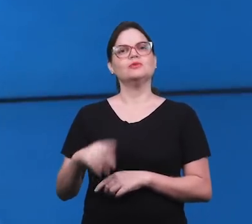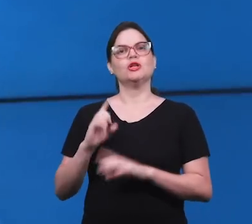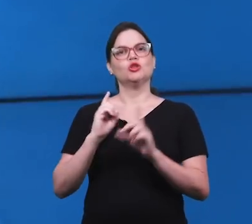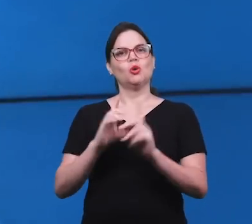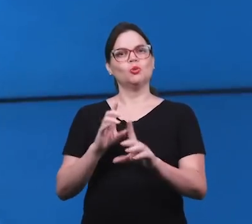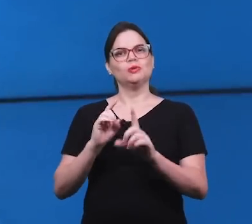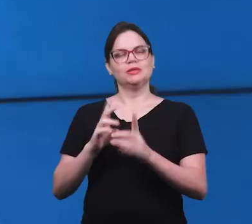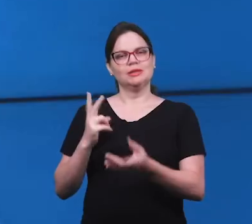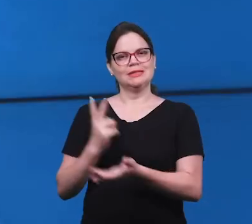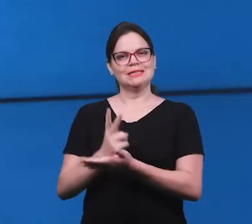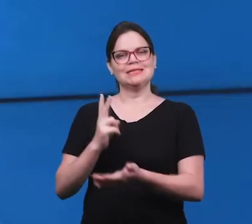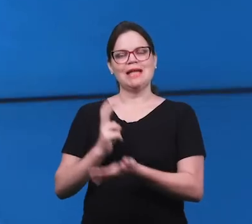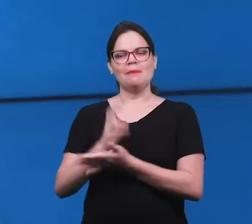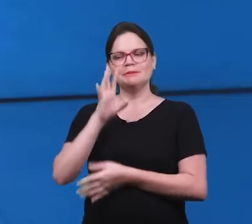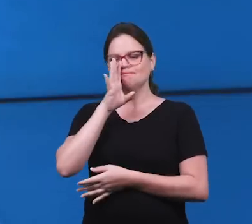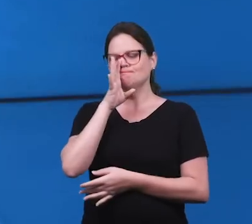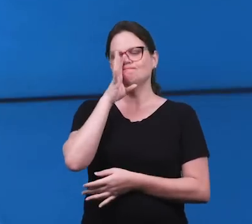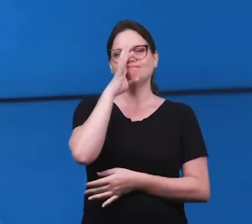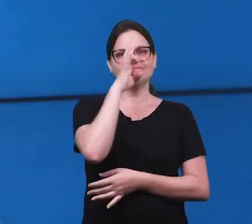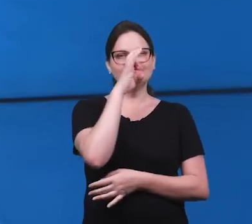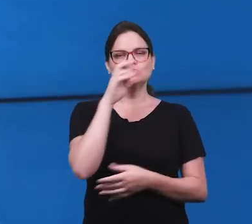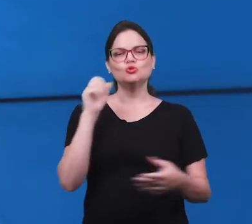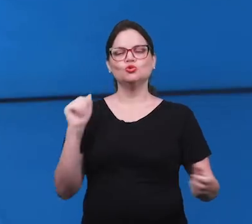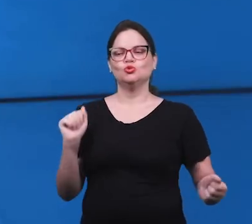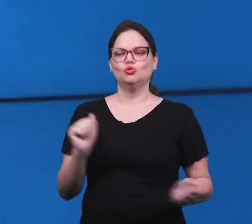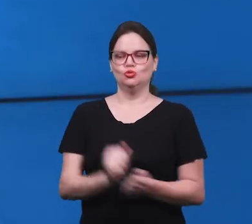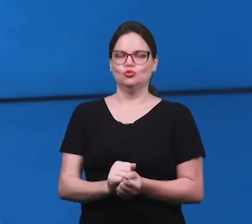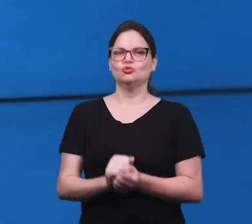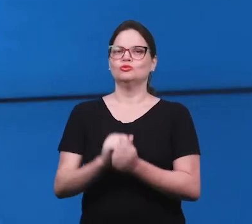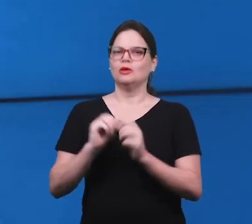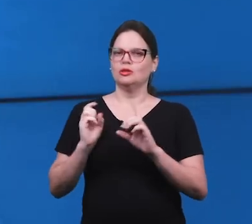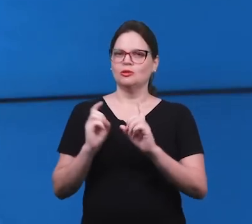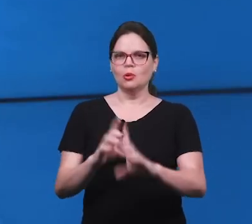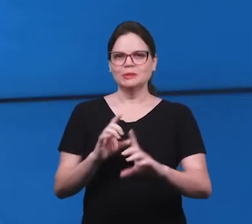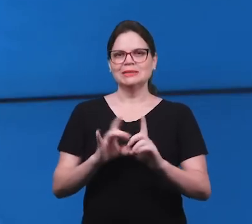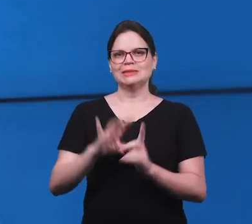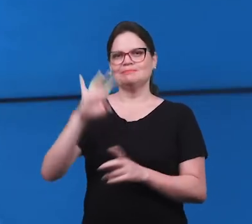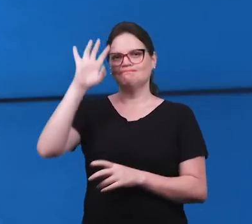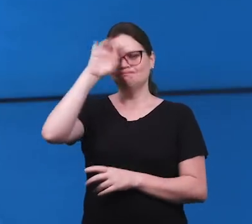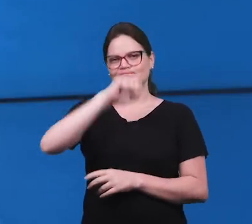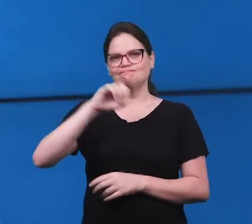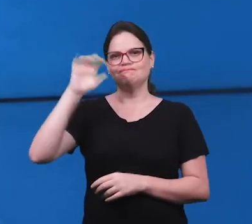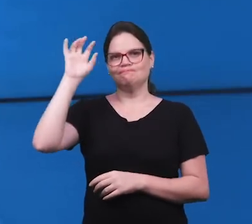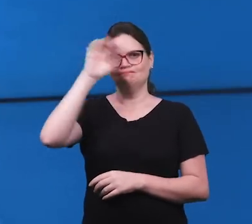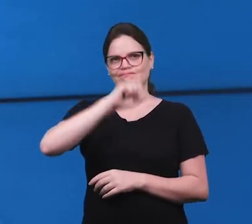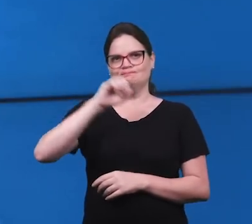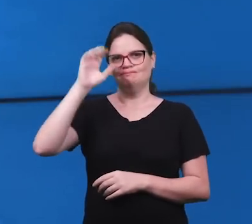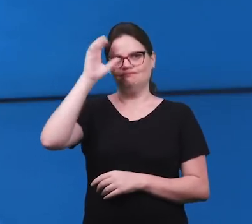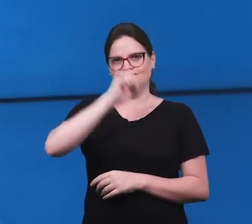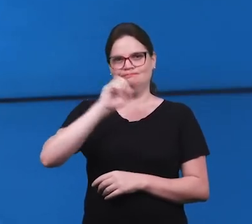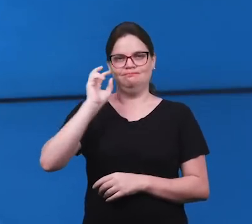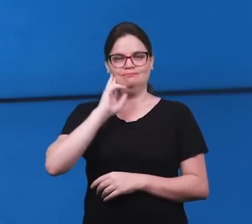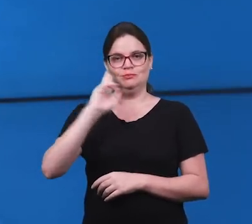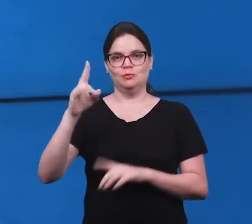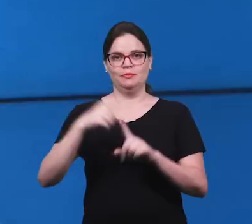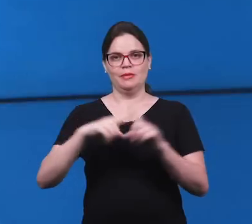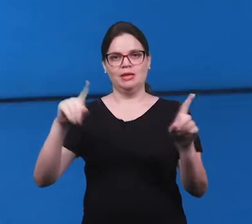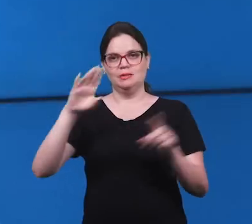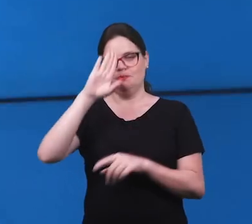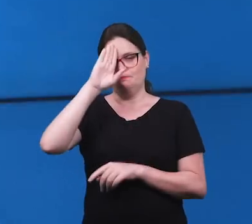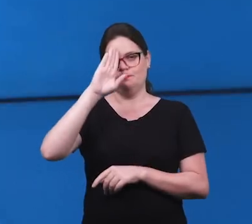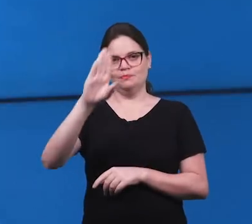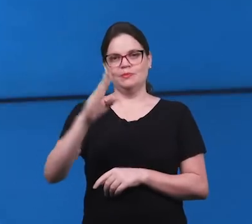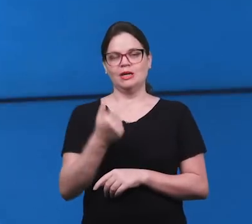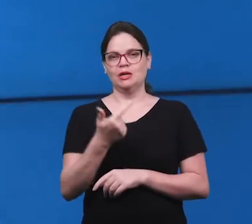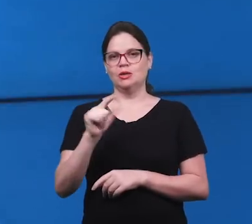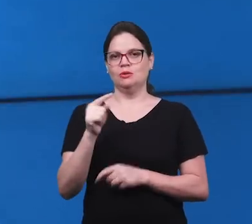o desejo deles de continuarem, dando valor à doutrina e principalmente nos outros aspectos,